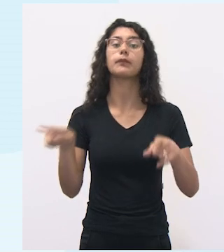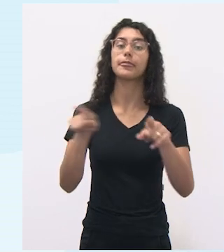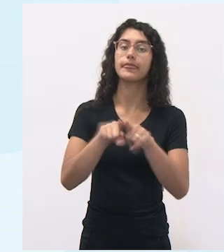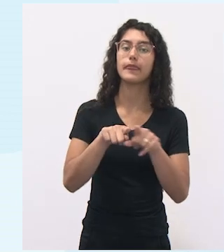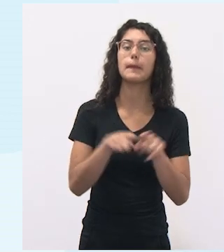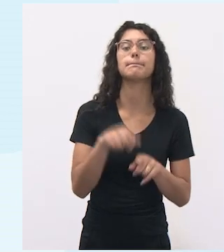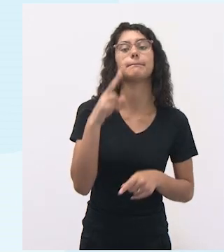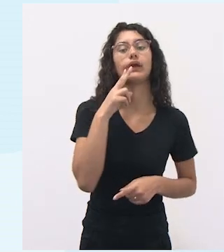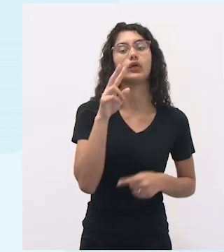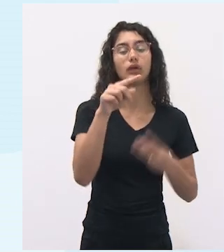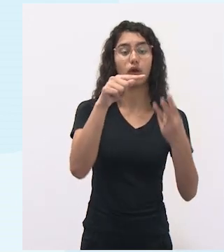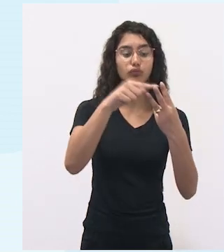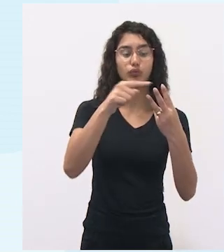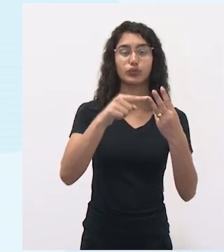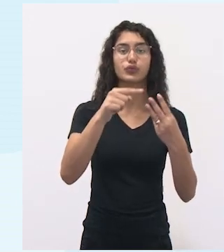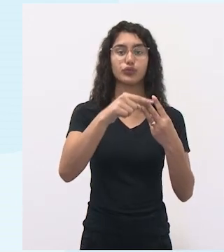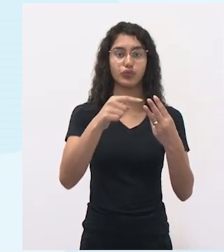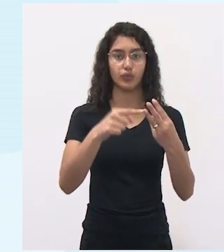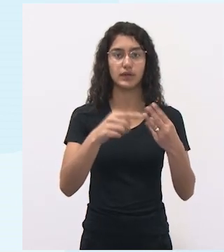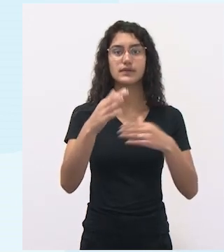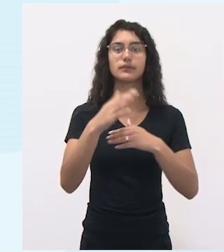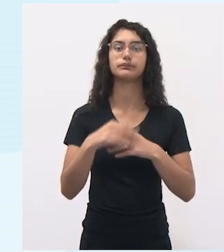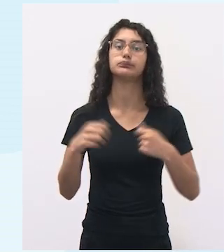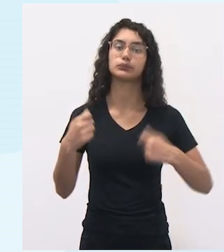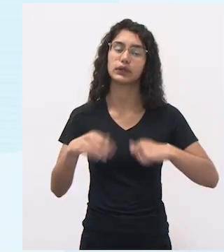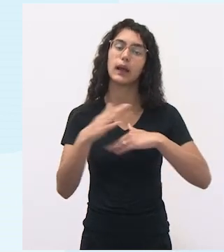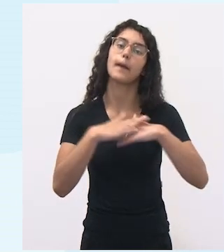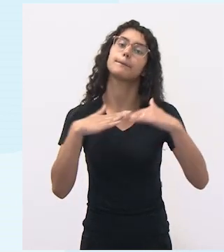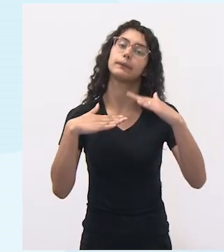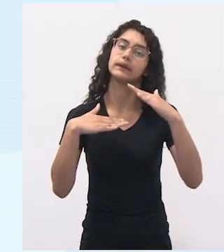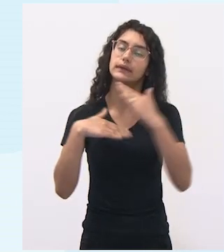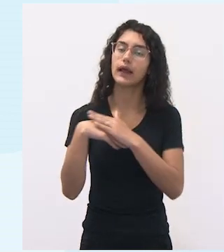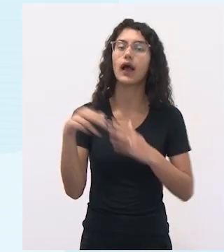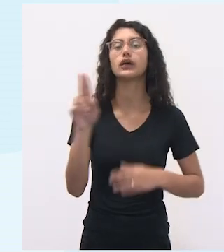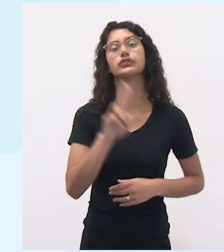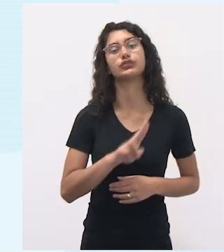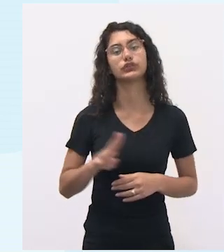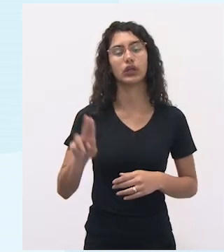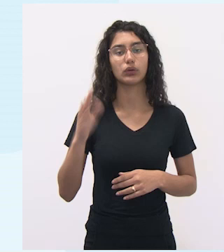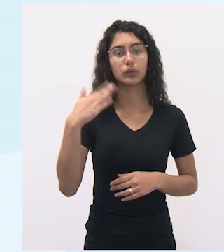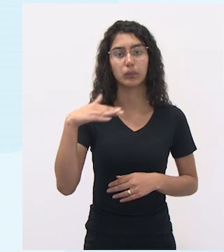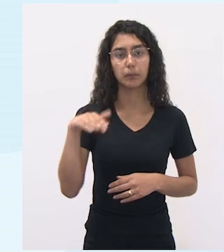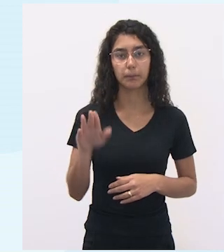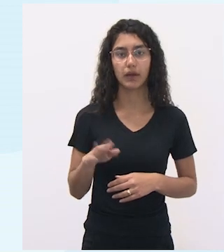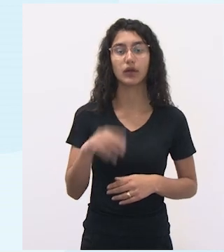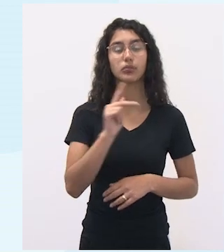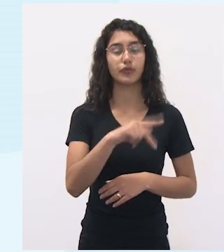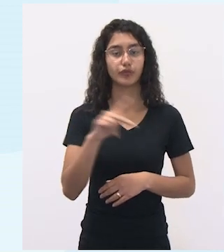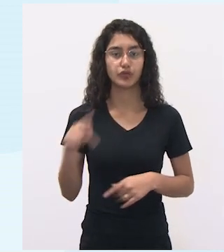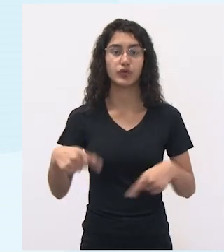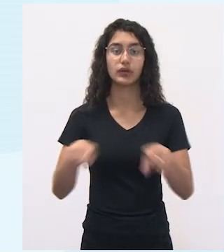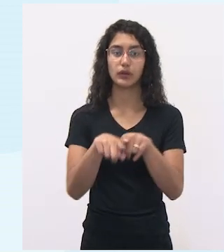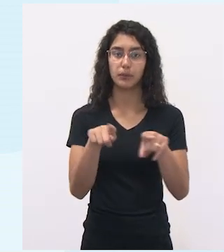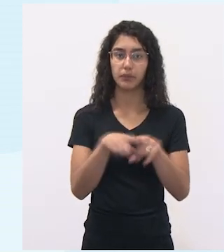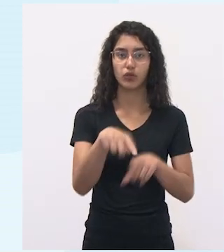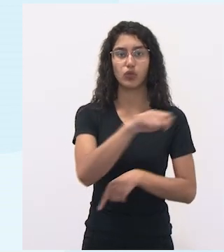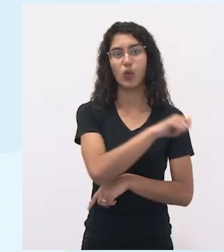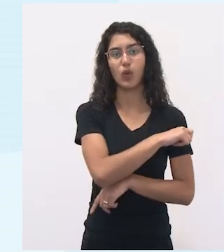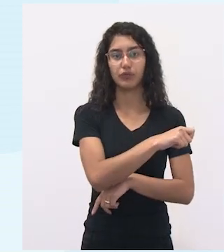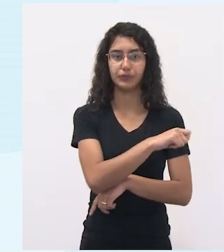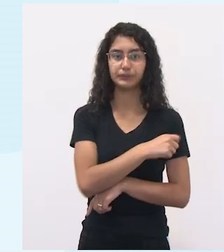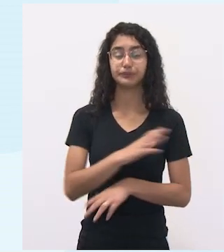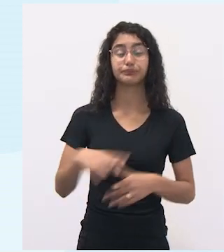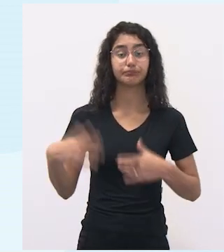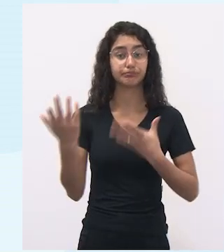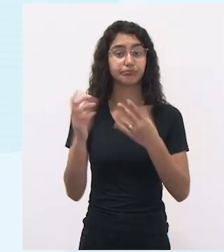por conta das competências que estão exigindo mais, tanto do nosso enquanto trabalho de professor, como do aluno. Então, para fazer